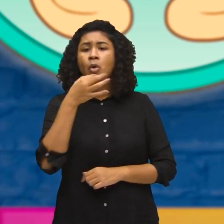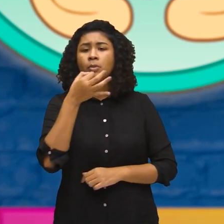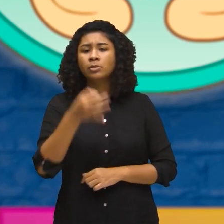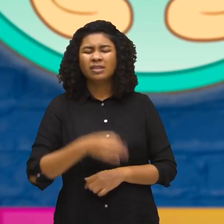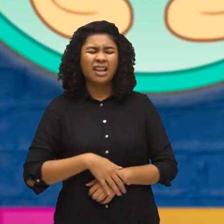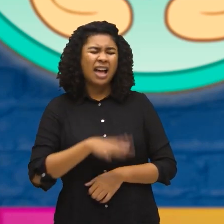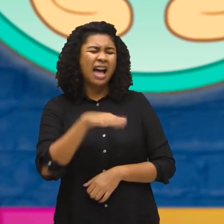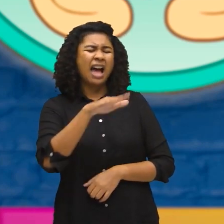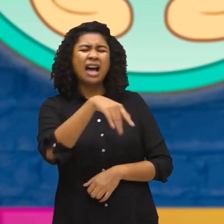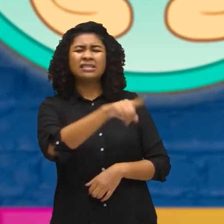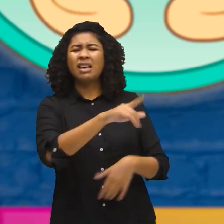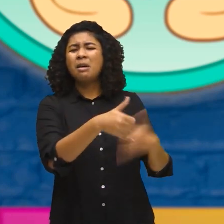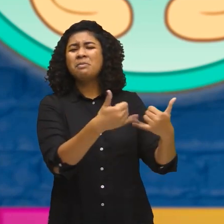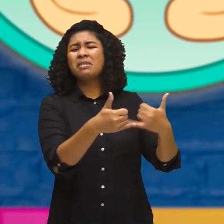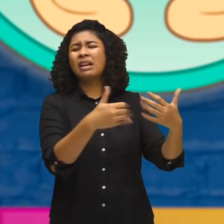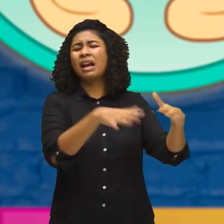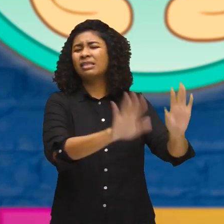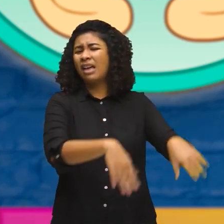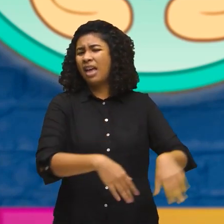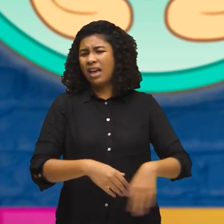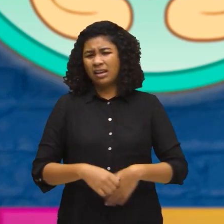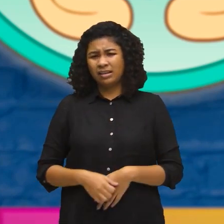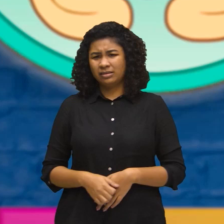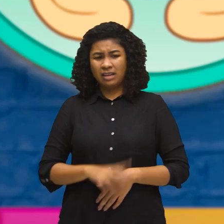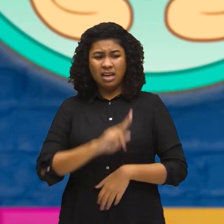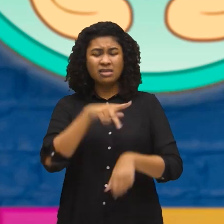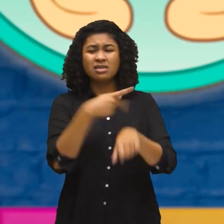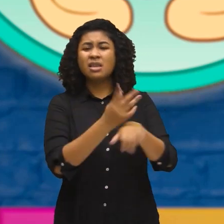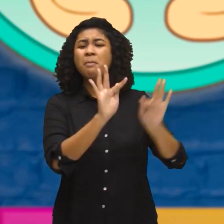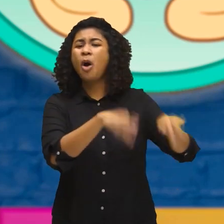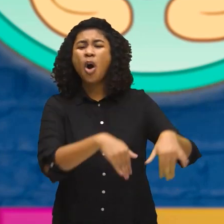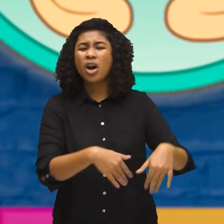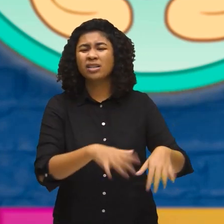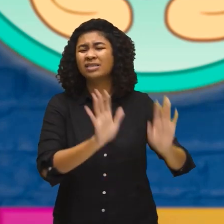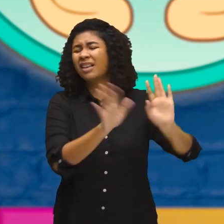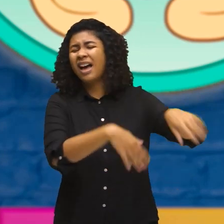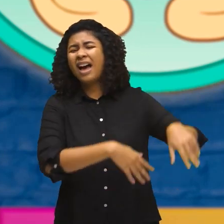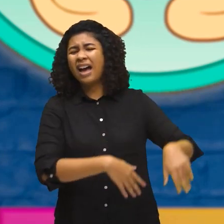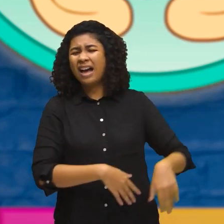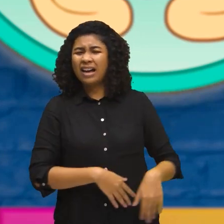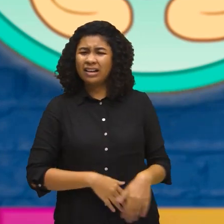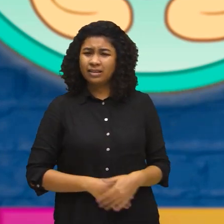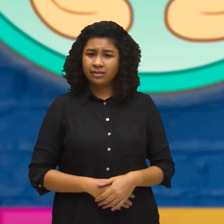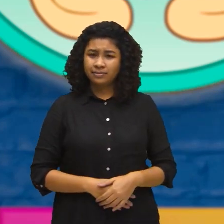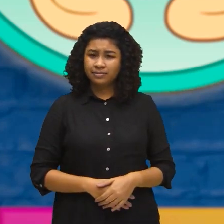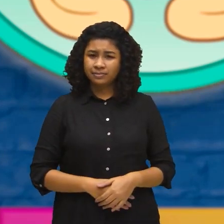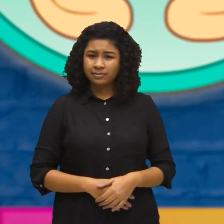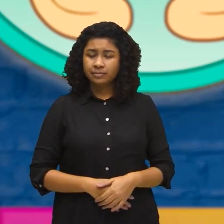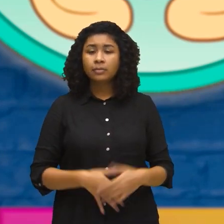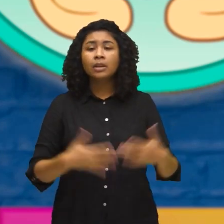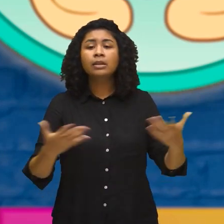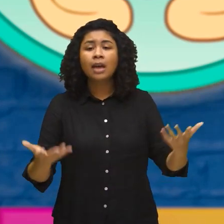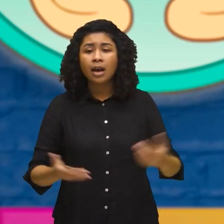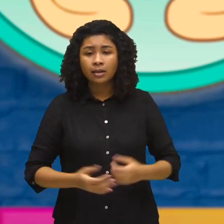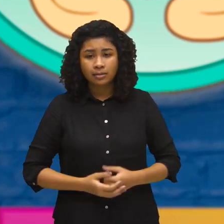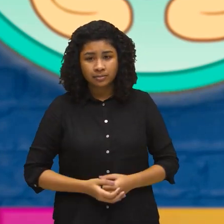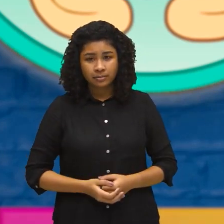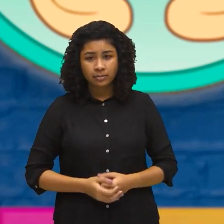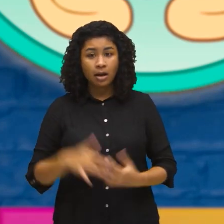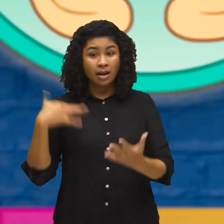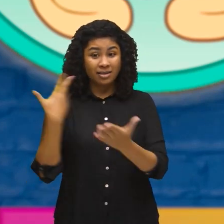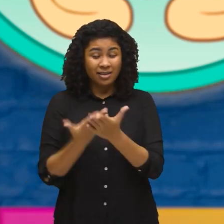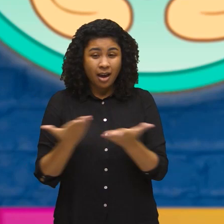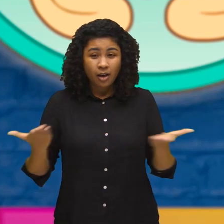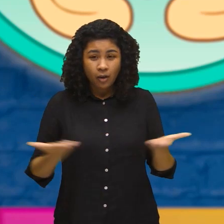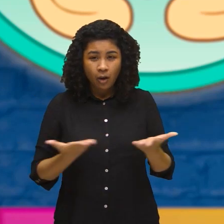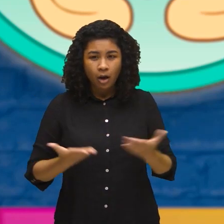brincadeira, vai passar. E aí? Até agora, nesse bate-papo que estamos tendo,